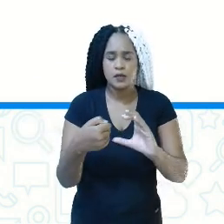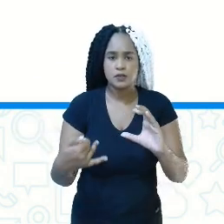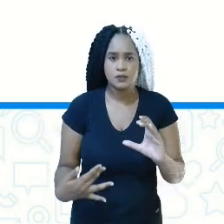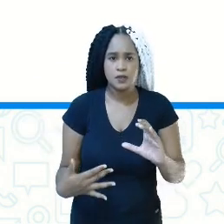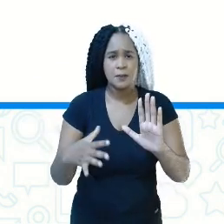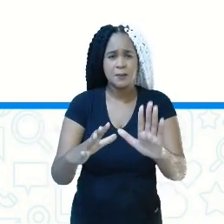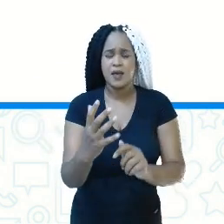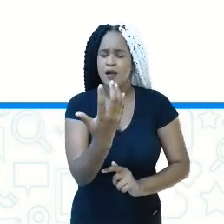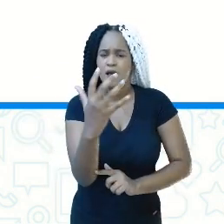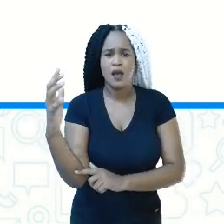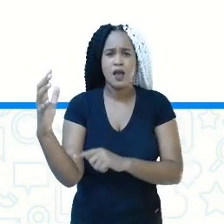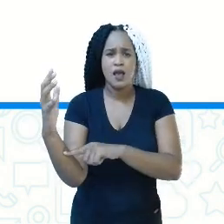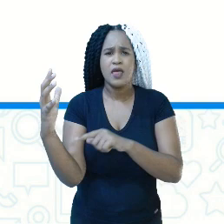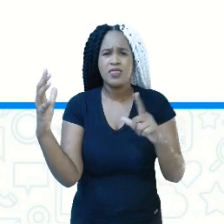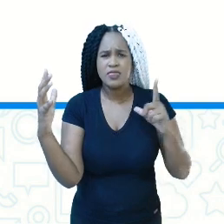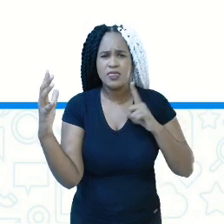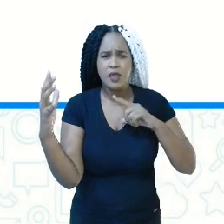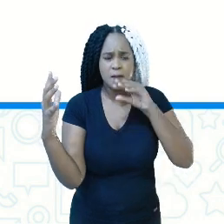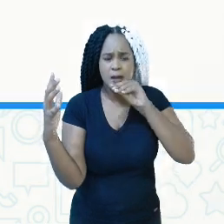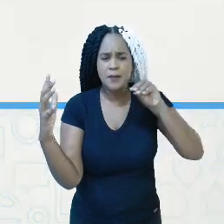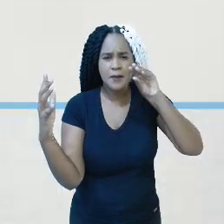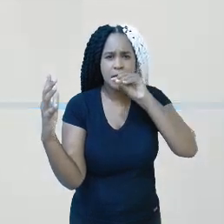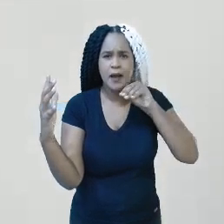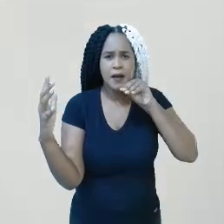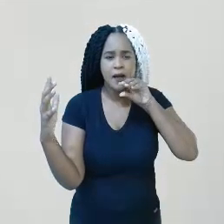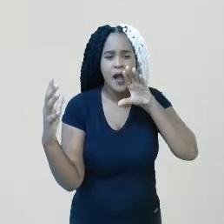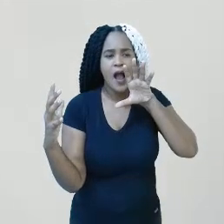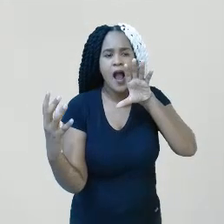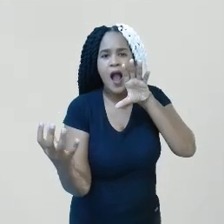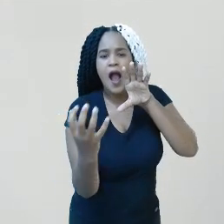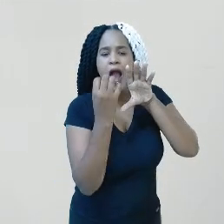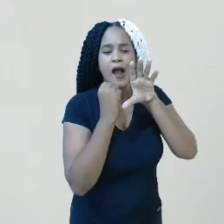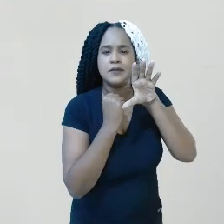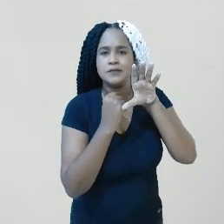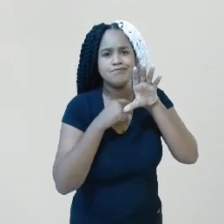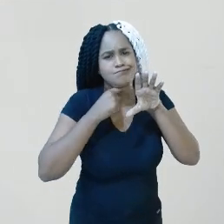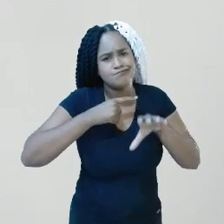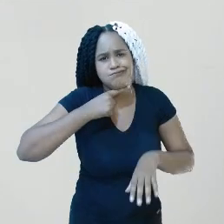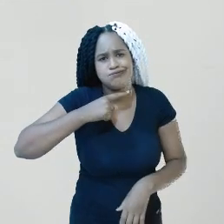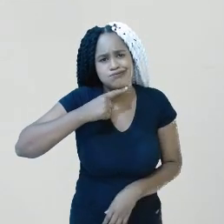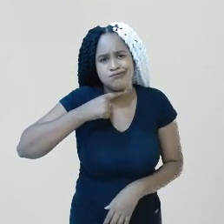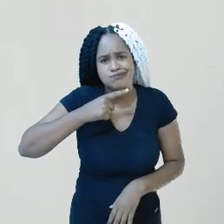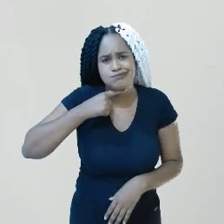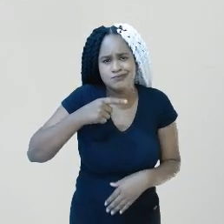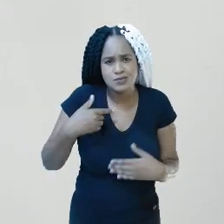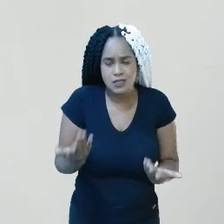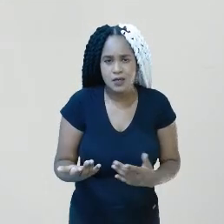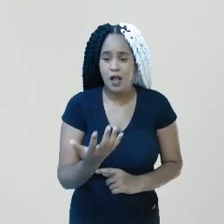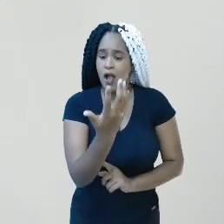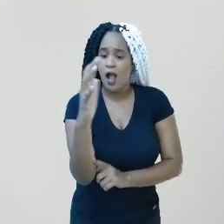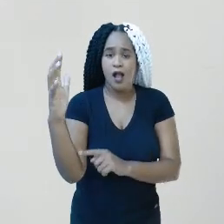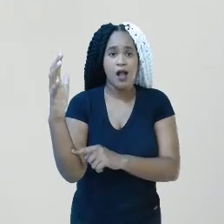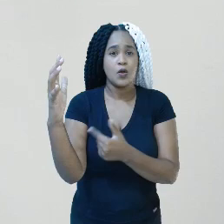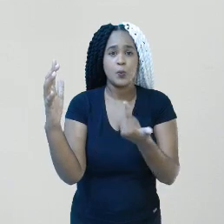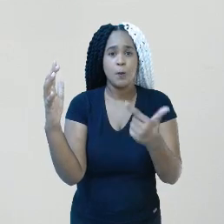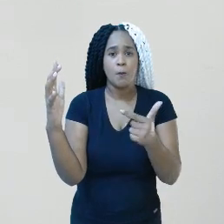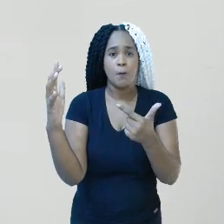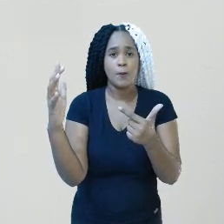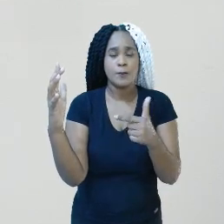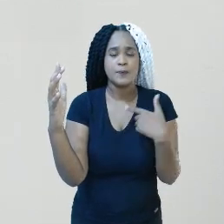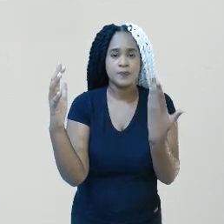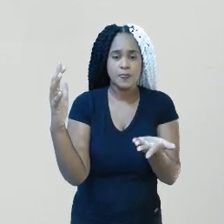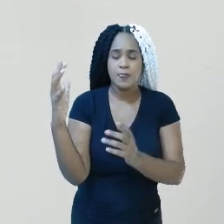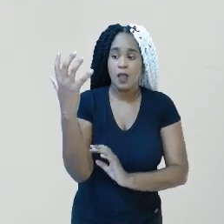da planta? Já viram o sorriso de uma árvore? Pois eu também nunca vi. É porque ela não tem, né?